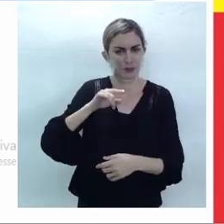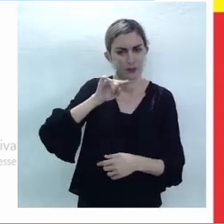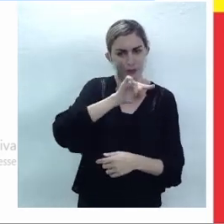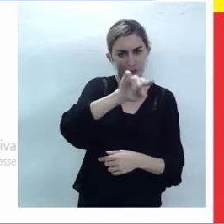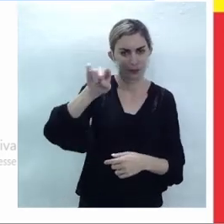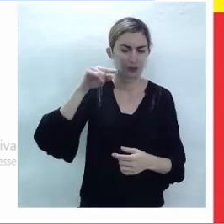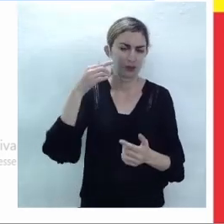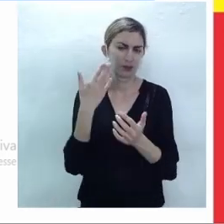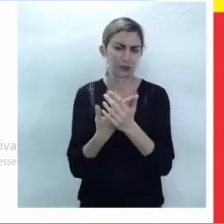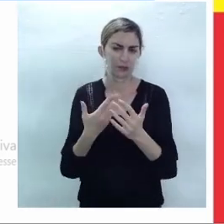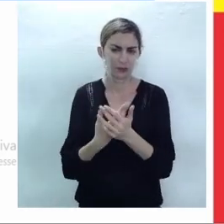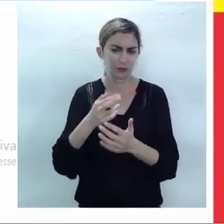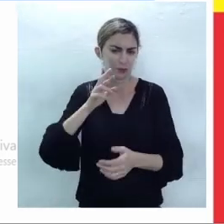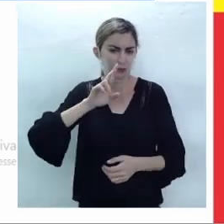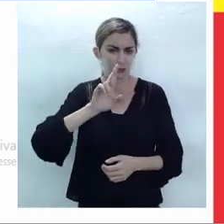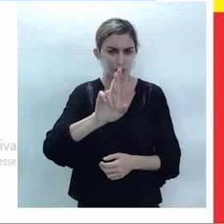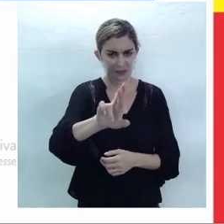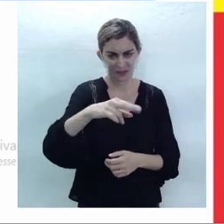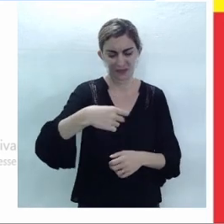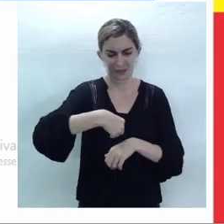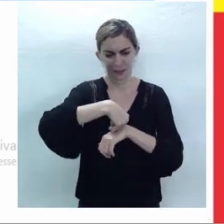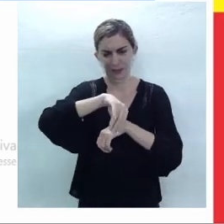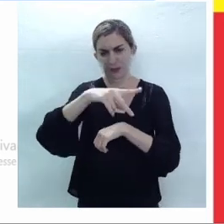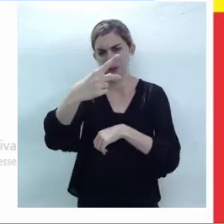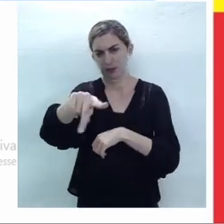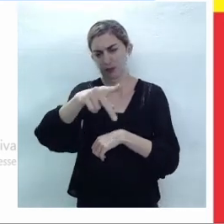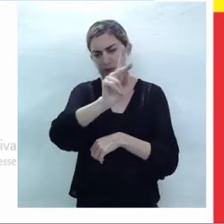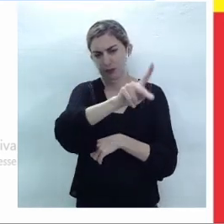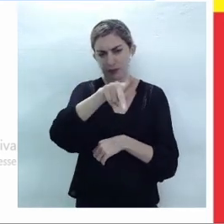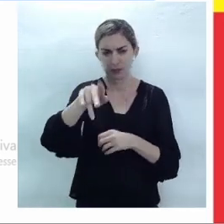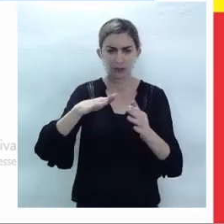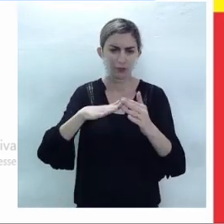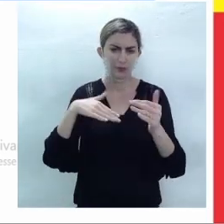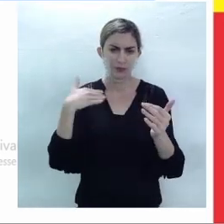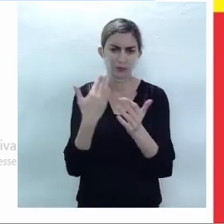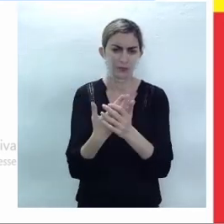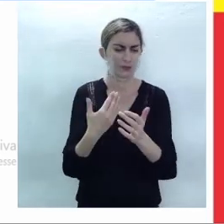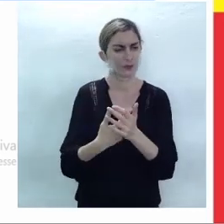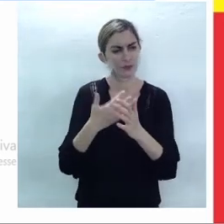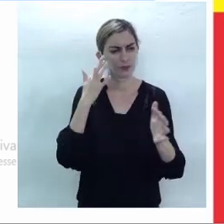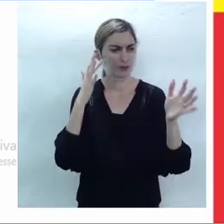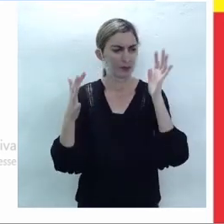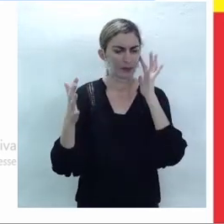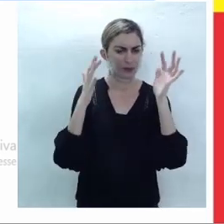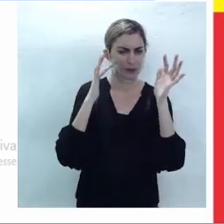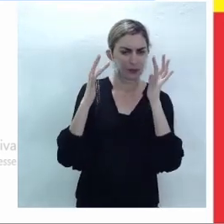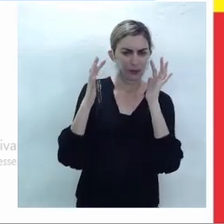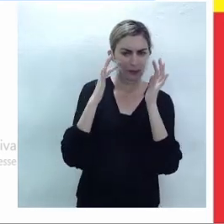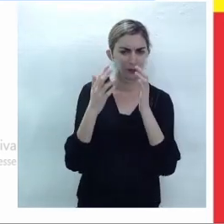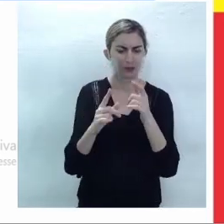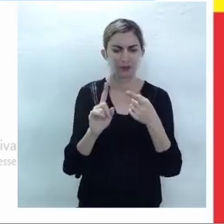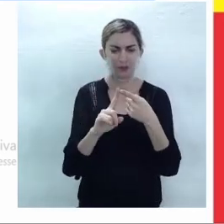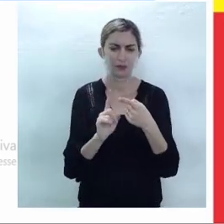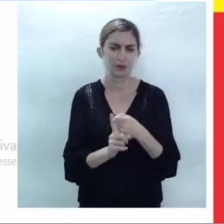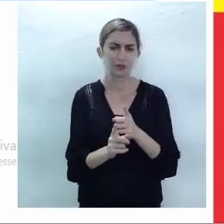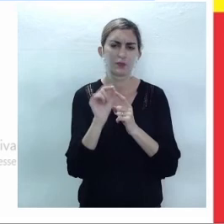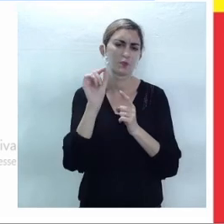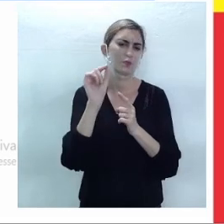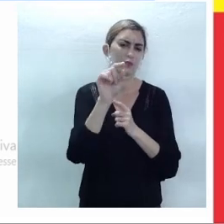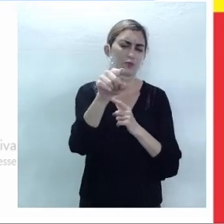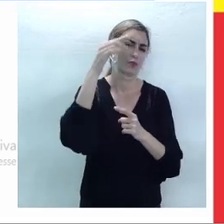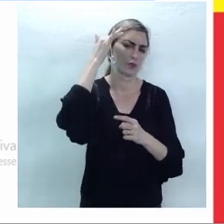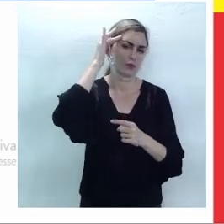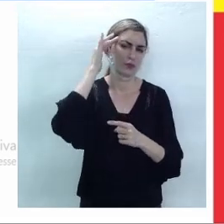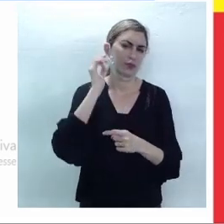você, estudante, respondesse, levasse ao seu professor da escola e pense, reflita. Primeira pergunta, o que